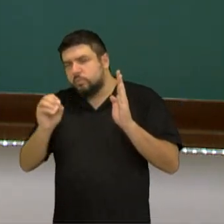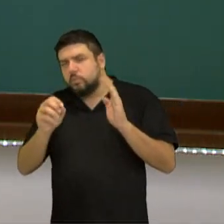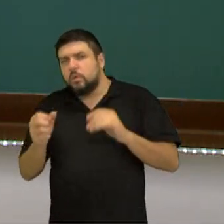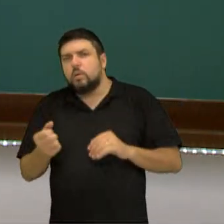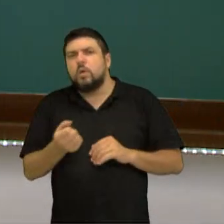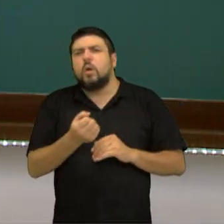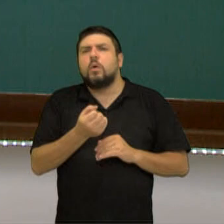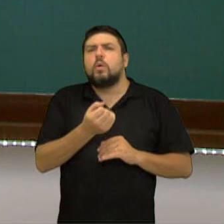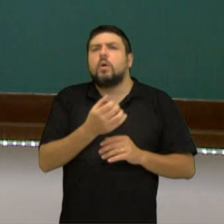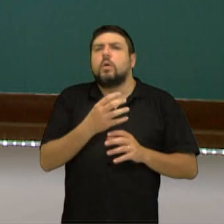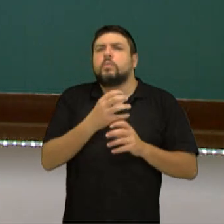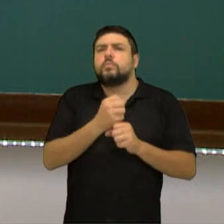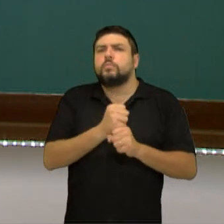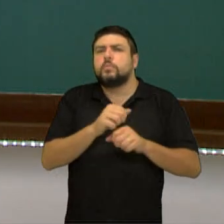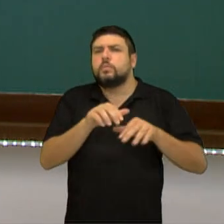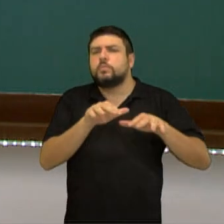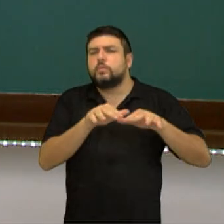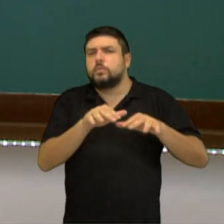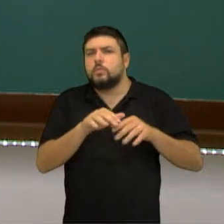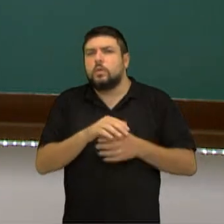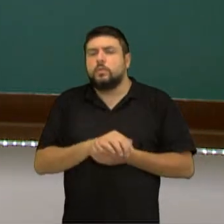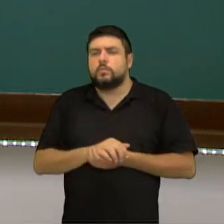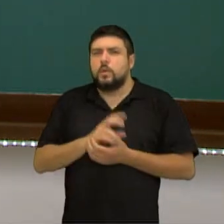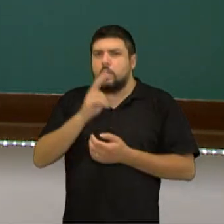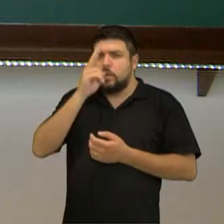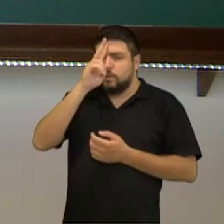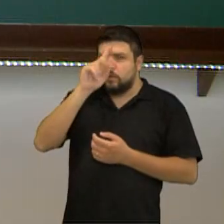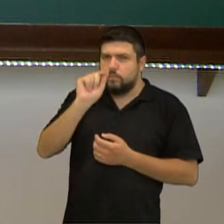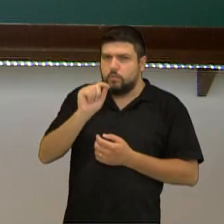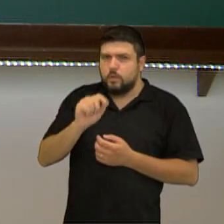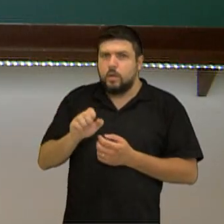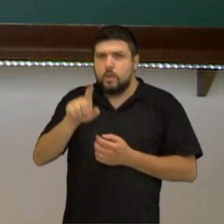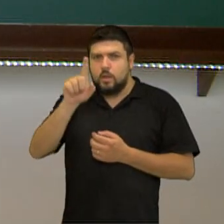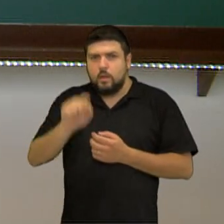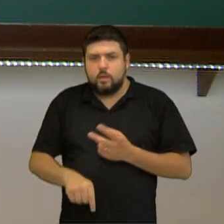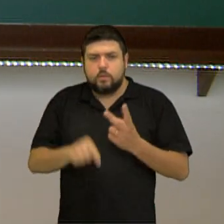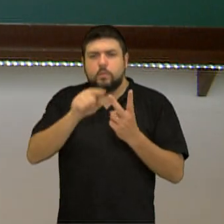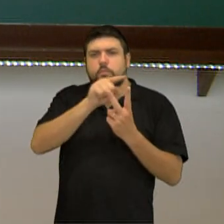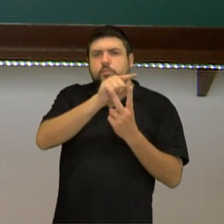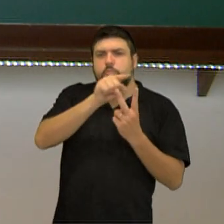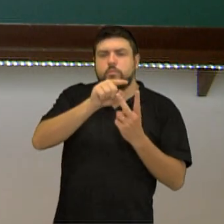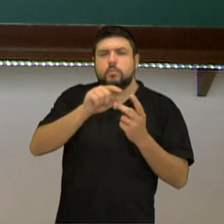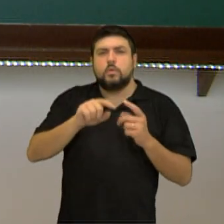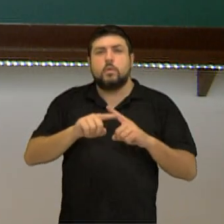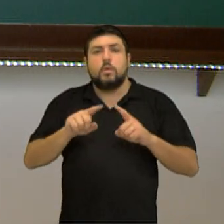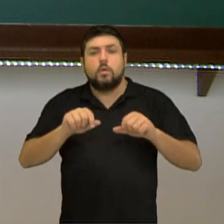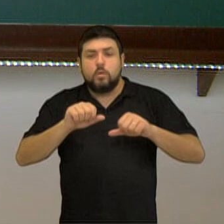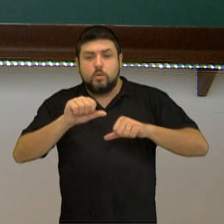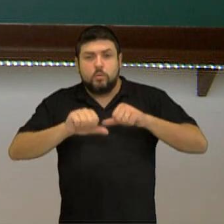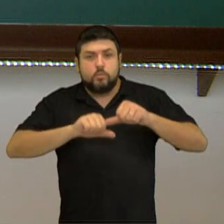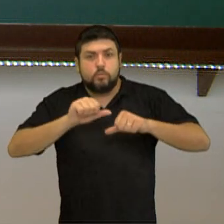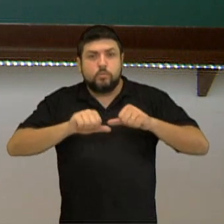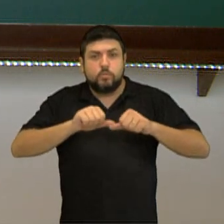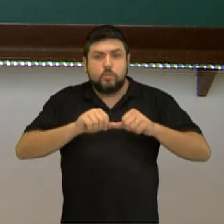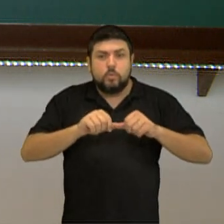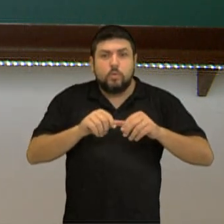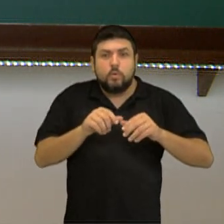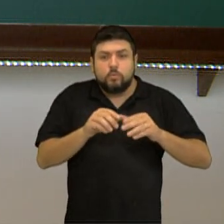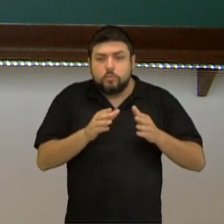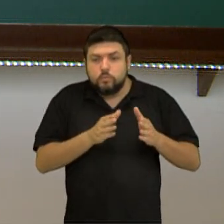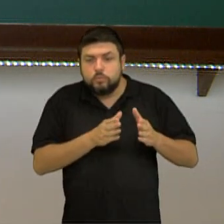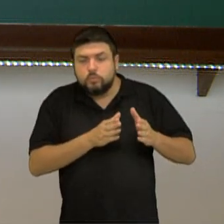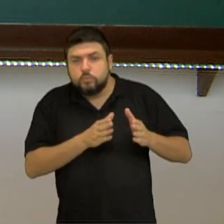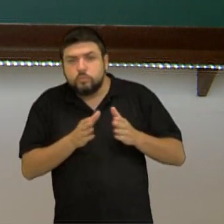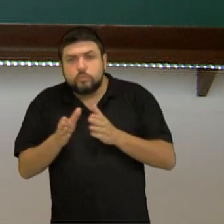quantidade de movimento é um vetor, certo? Então, como ele é um vetor e eu mudei o sentido, quer dizer que o vetor é diferente. Ou seja,